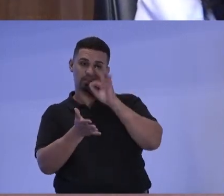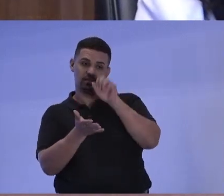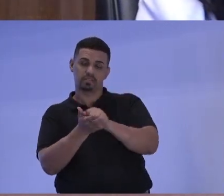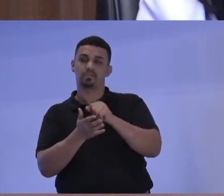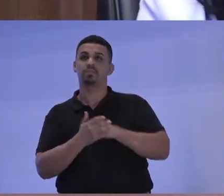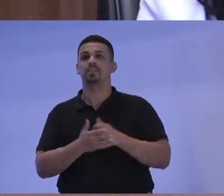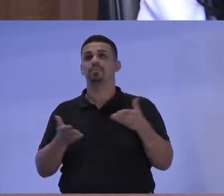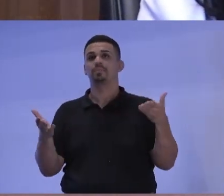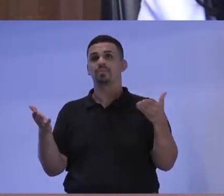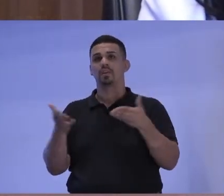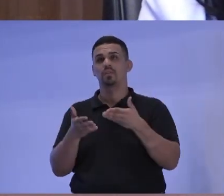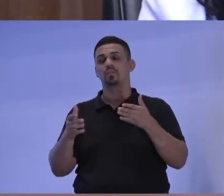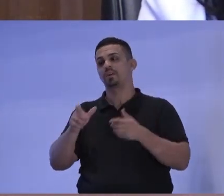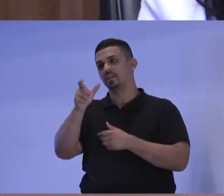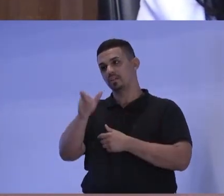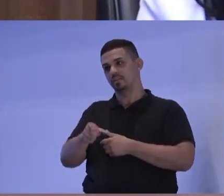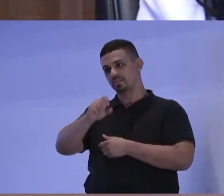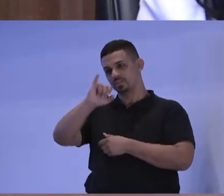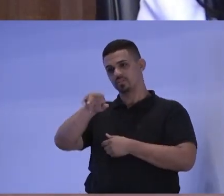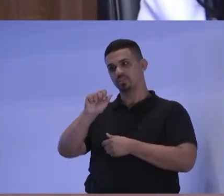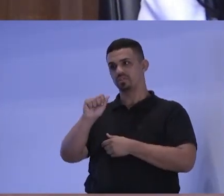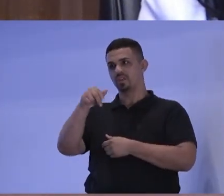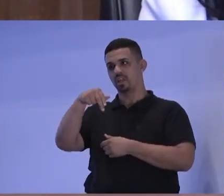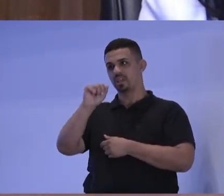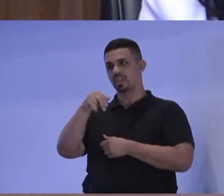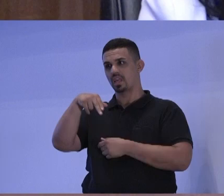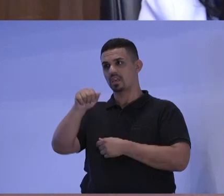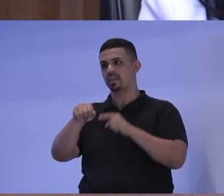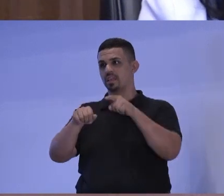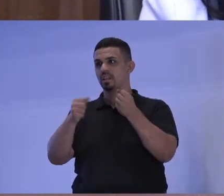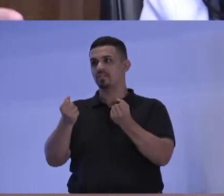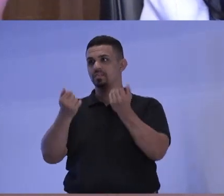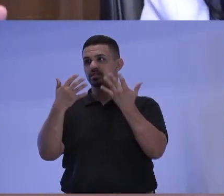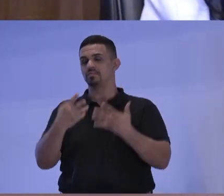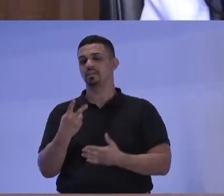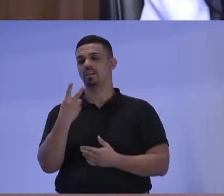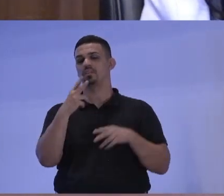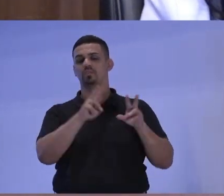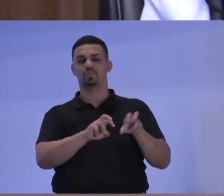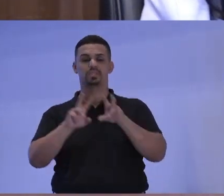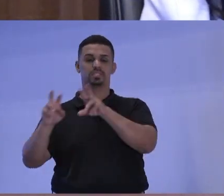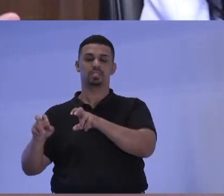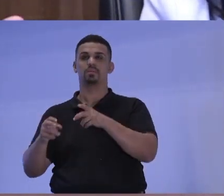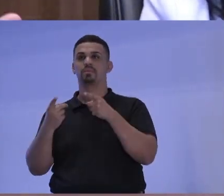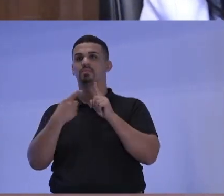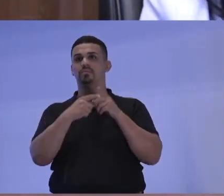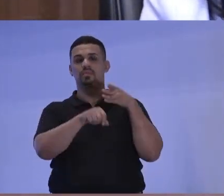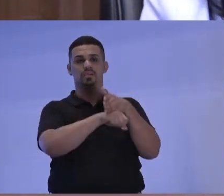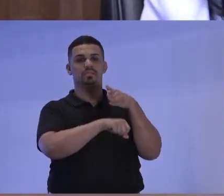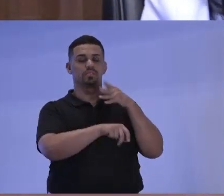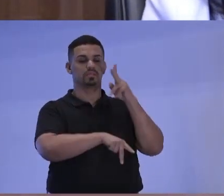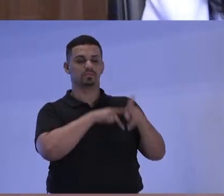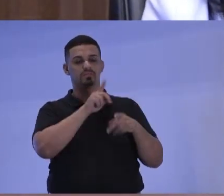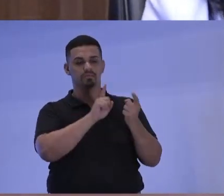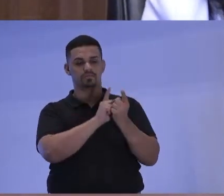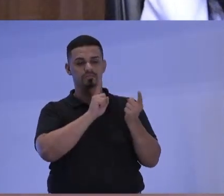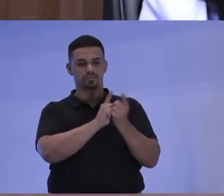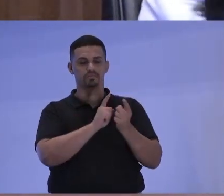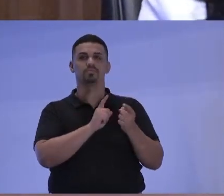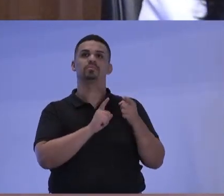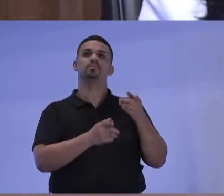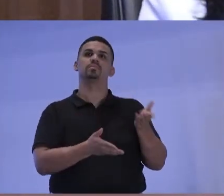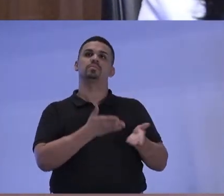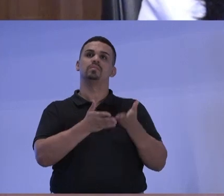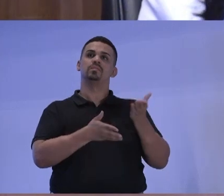passo a palavra à doutora Janaína Barbaresco. Ela vai falar sobre 2 temas: acesso da população aos atendimentos e dificuldades